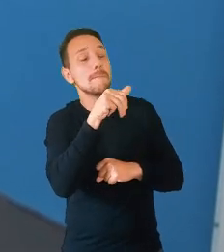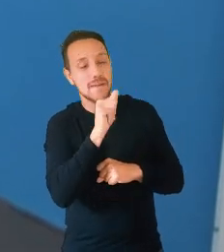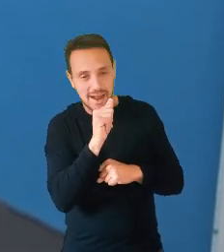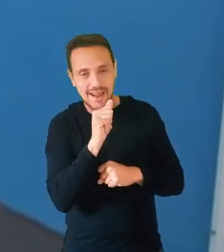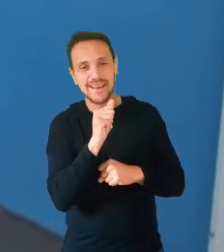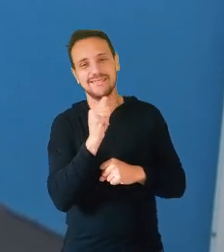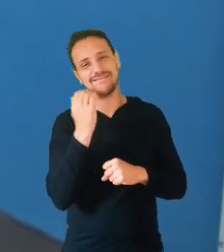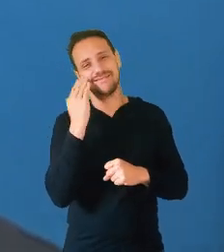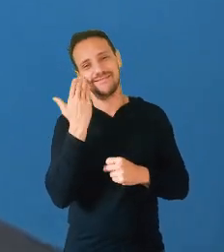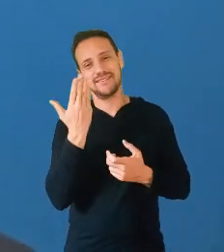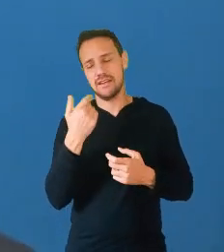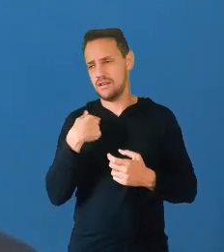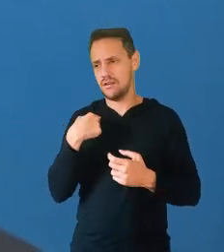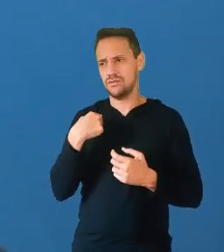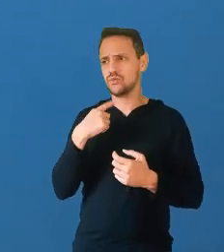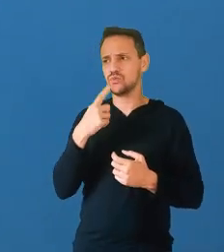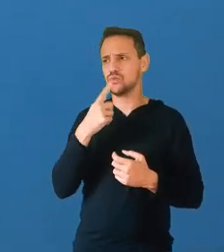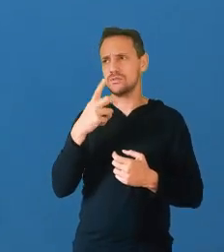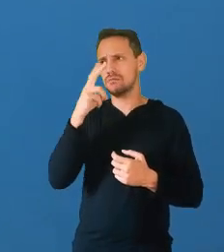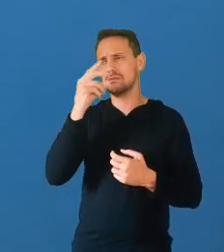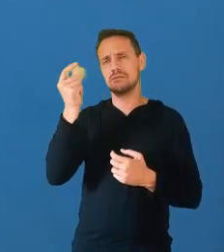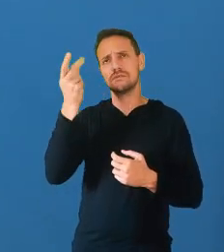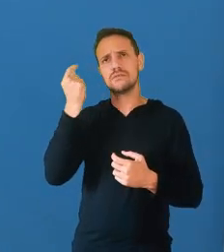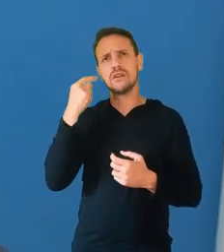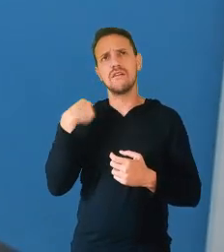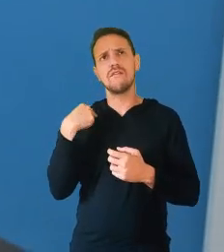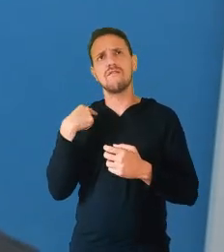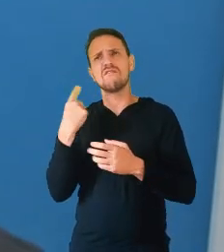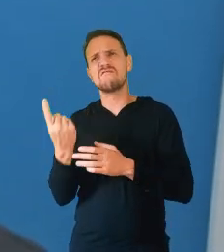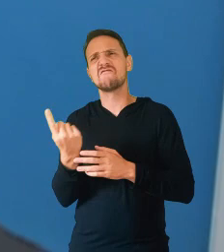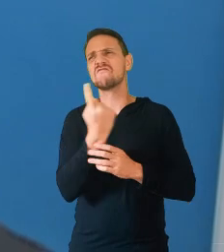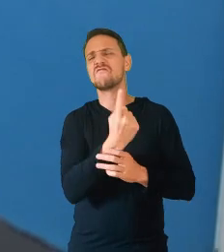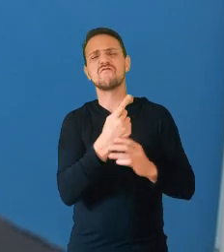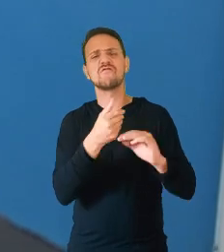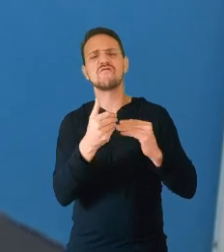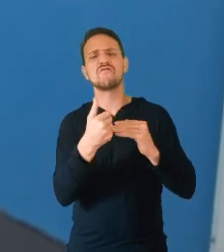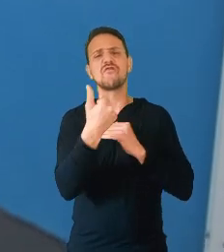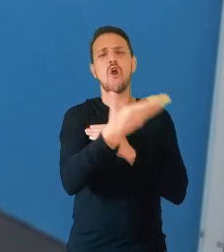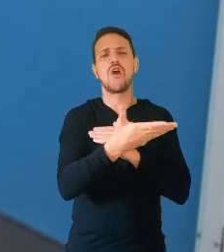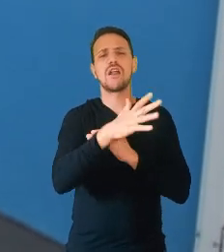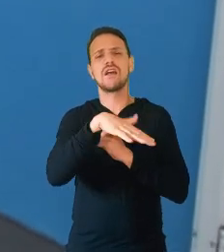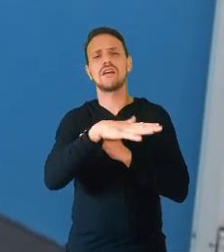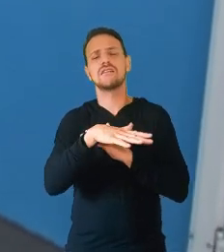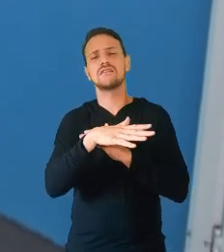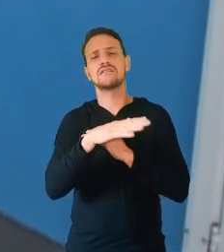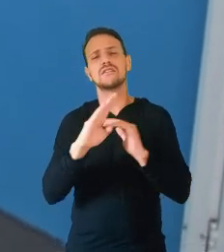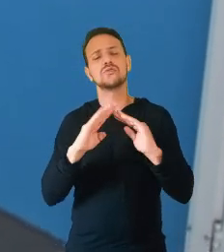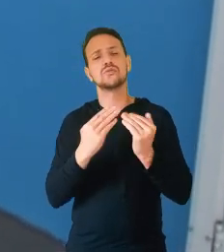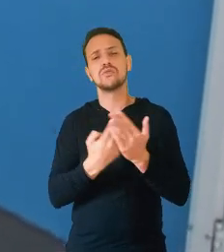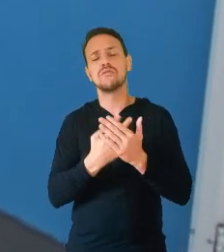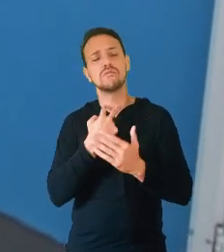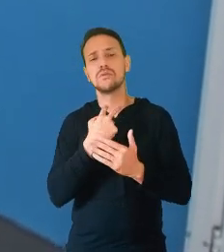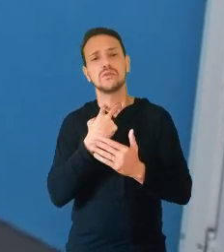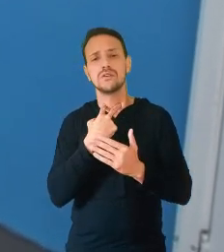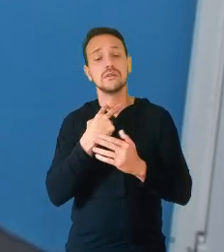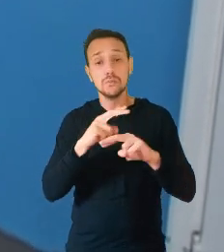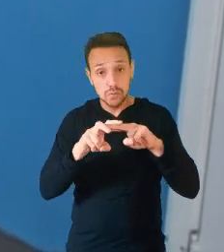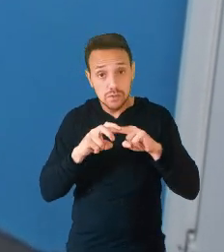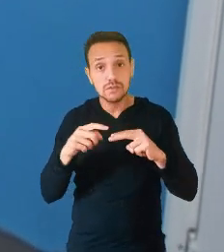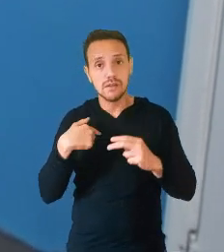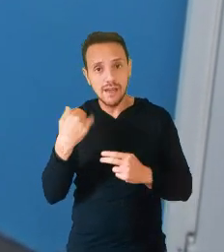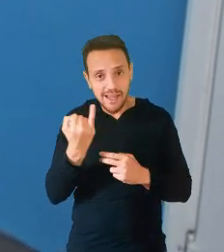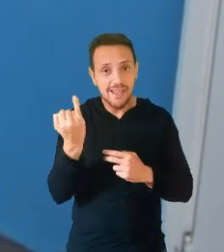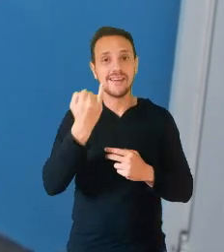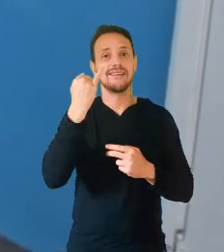consigo olhar para a história para trás e não imaginar o Gu fora da escola. E é isso que eu quis trazer para as mães. O quanto é importante a